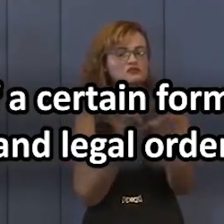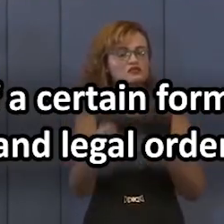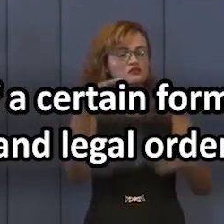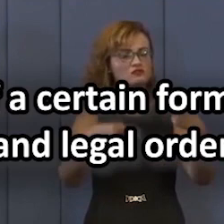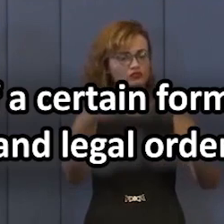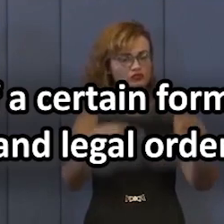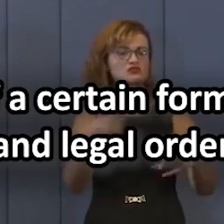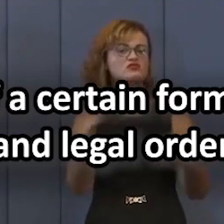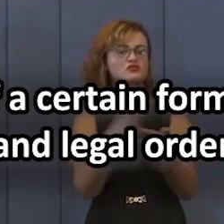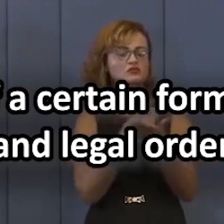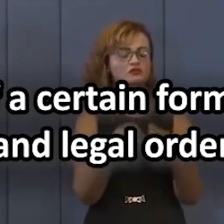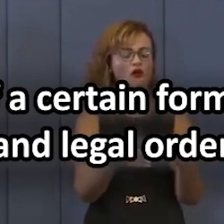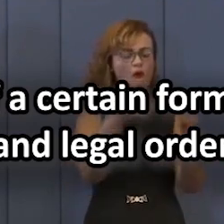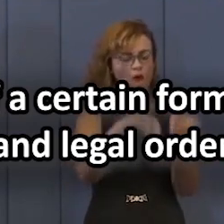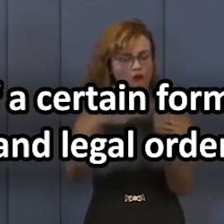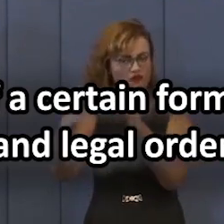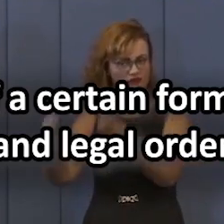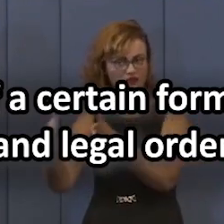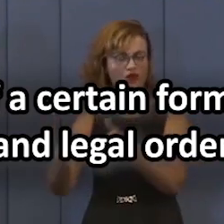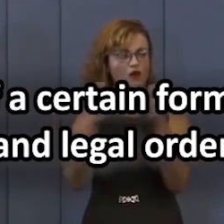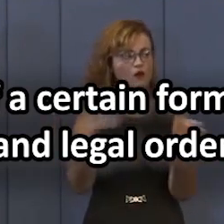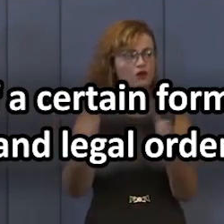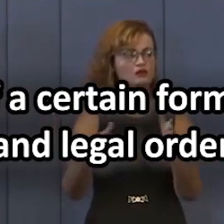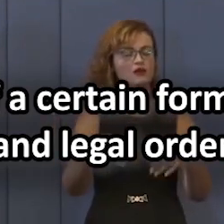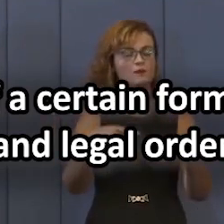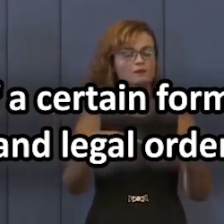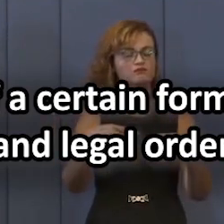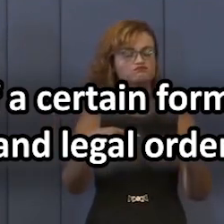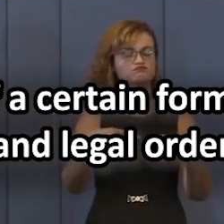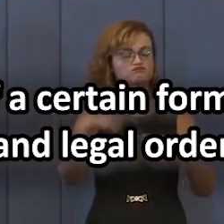certa forma de organização política e de uma certa forma de ordem